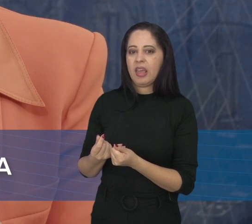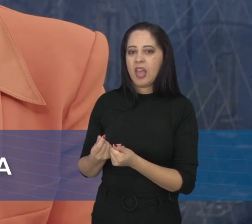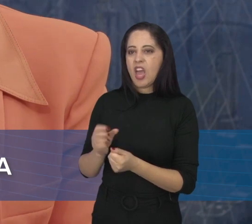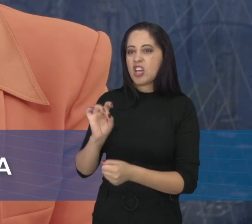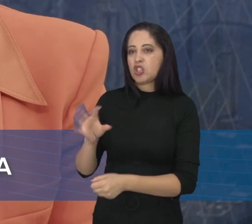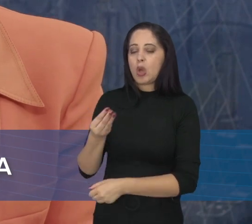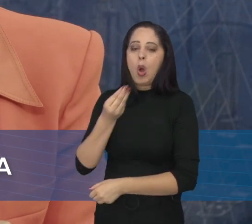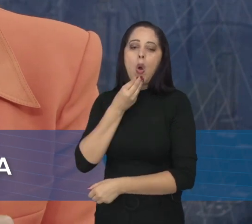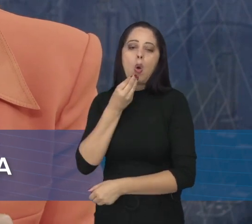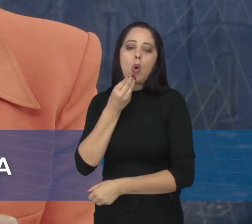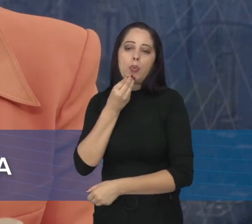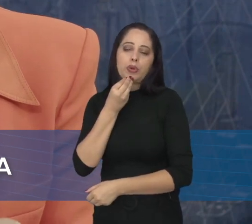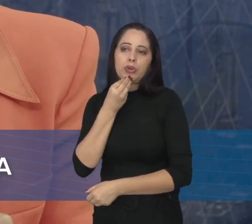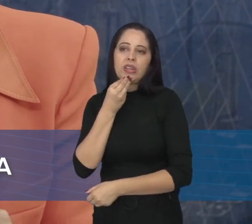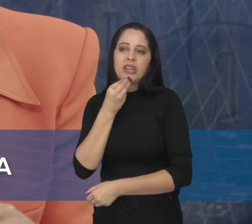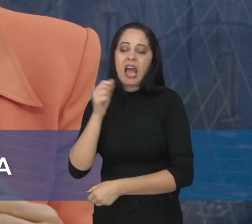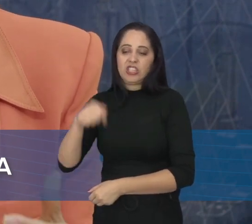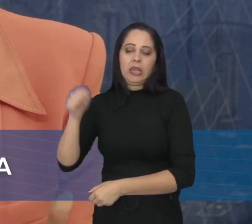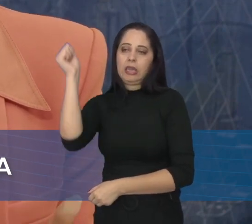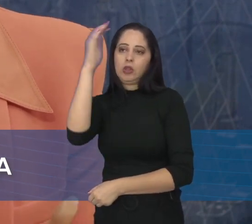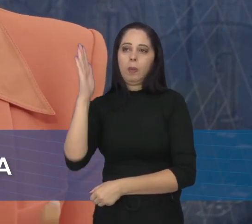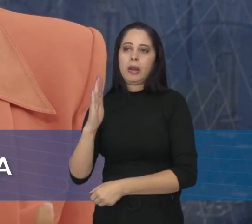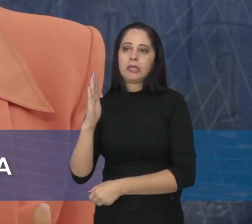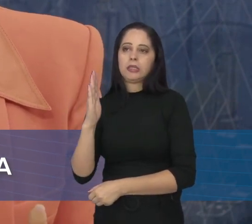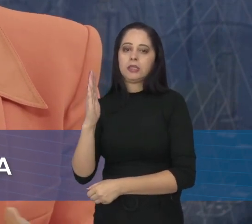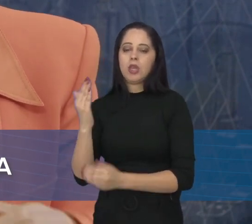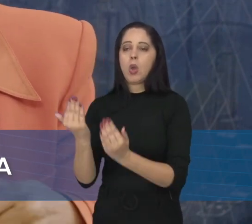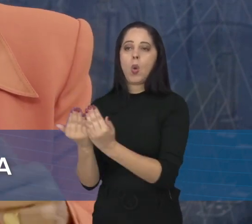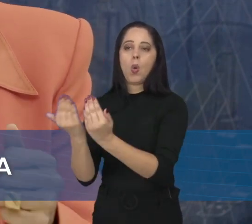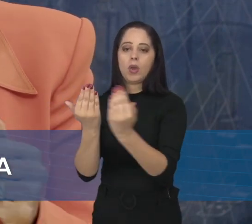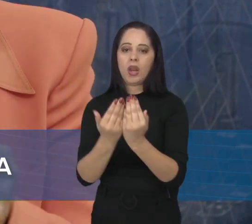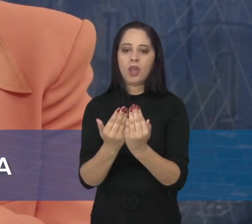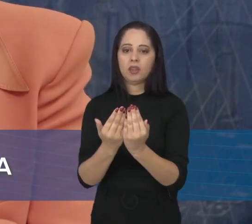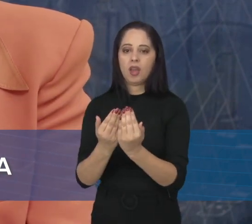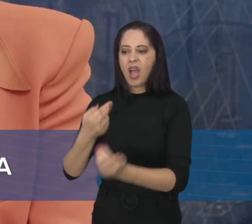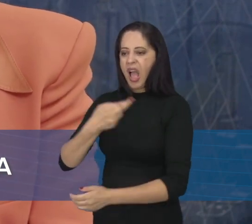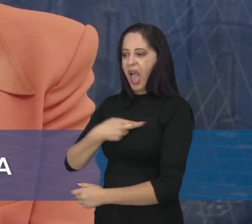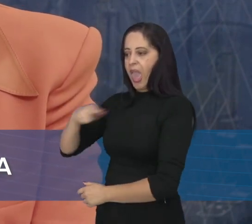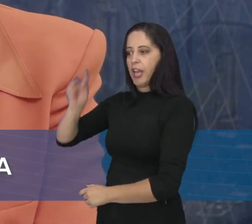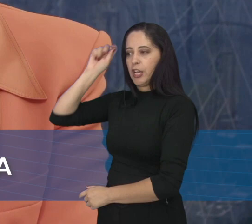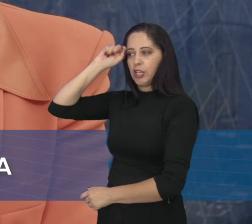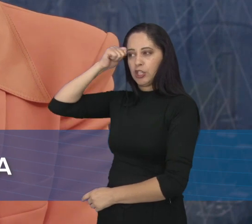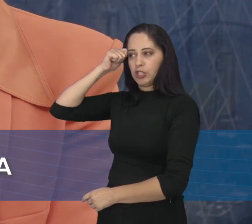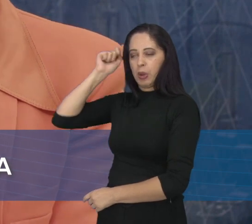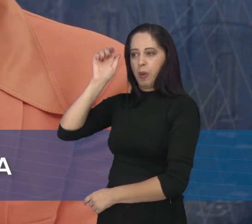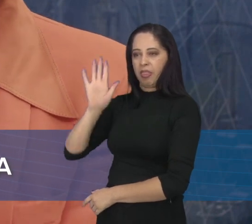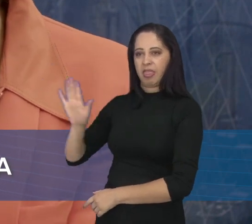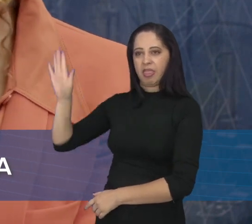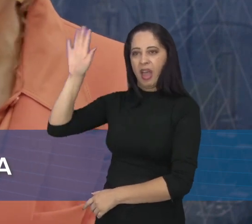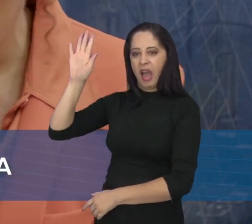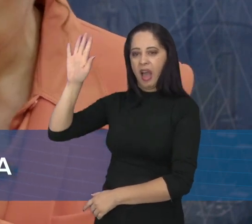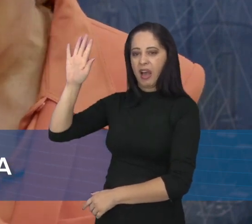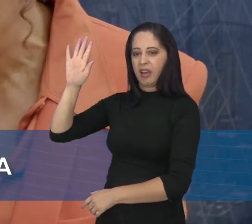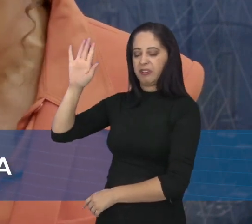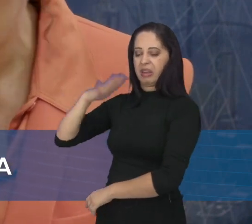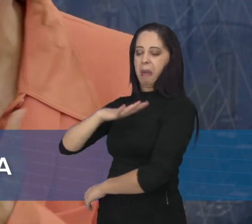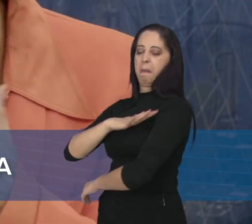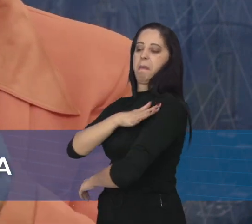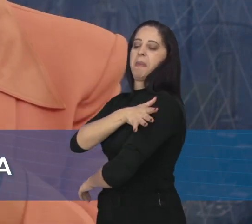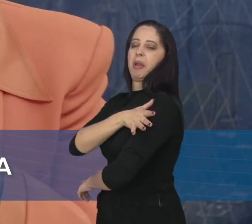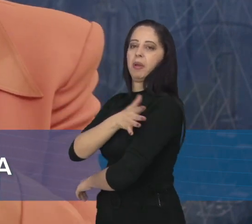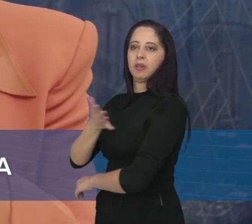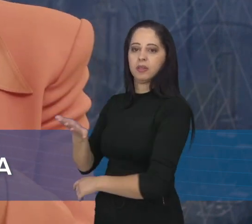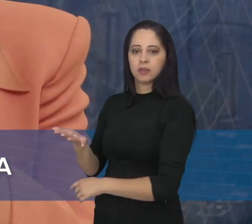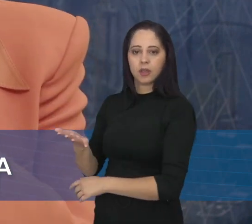para o mundo cristão no Brasil. As religiões afro são menosprezadas ou minusvalidas,